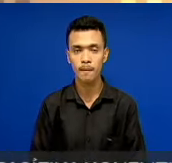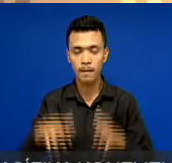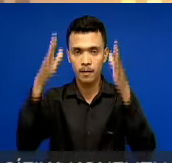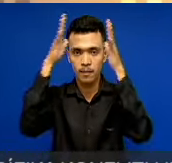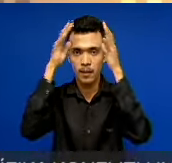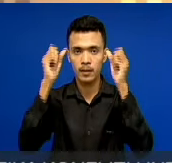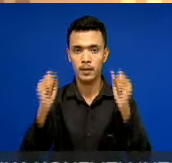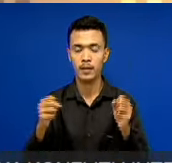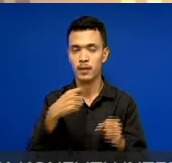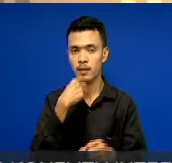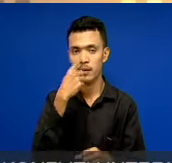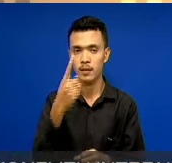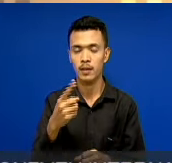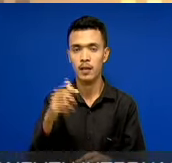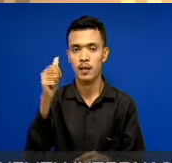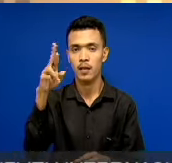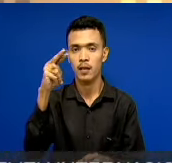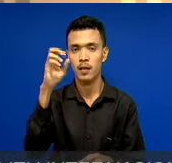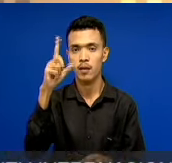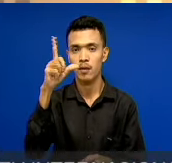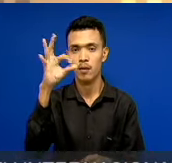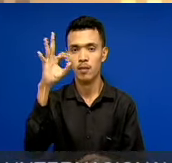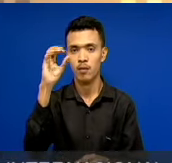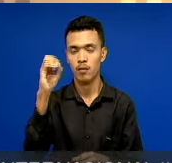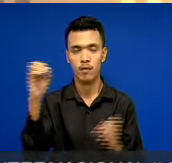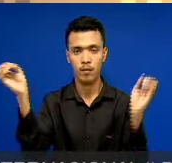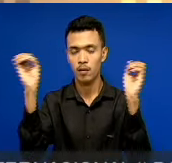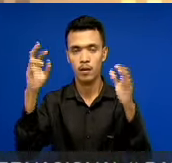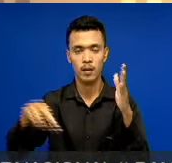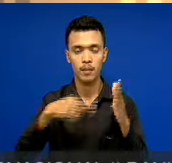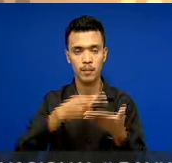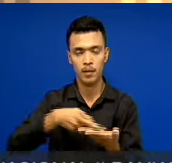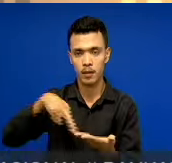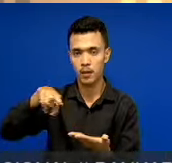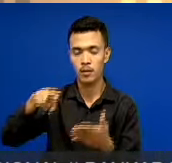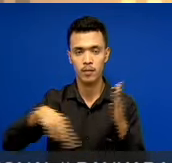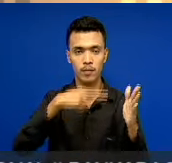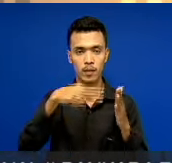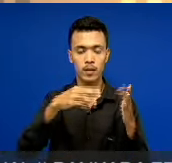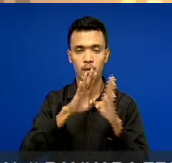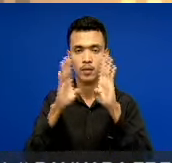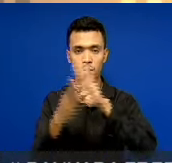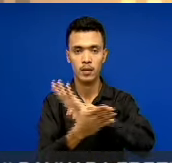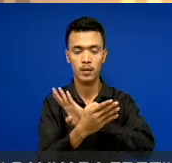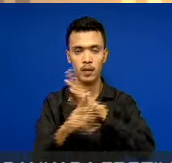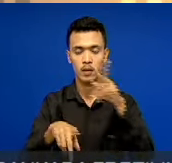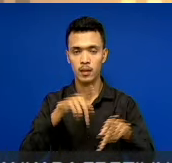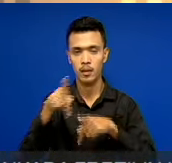Presidente da República considera Arnolfo Teves GR la Priense Kritéria ba Azilu Polítiku e a